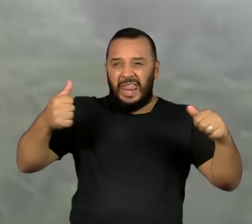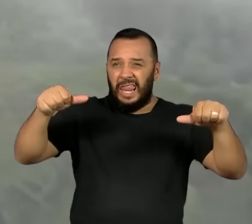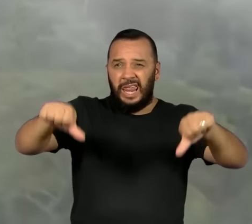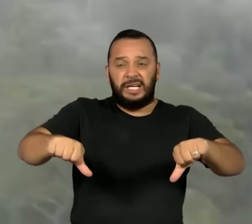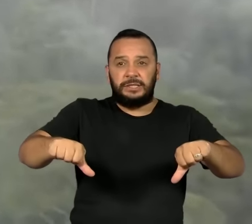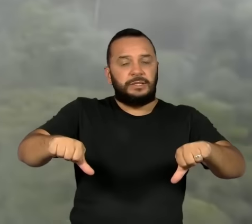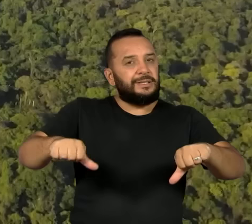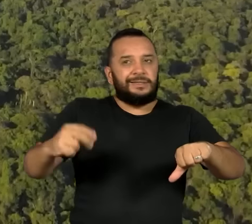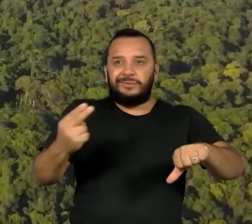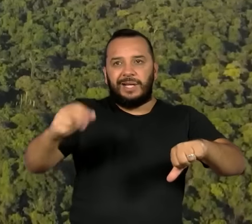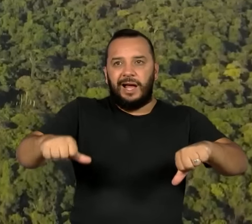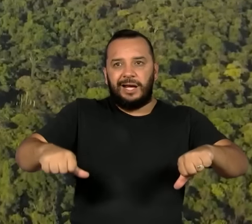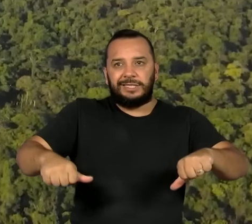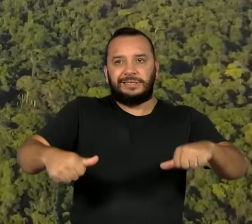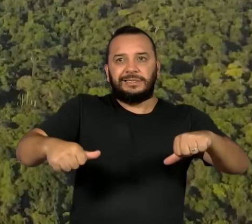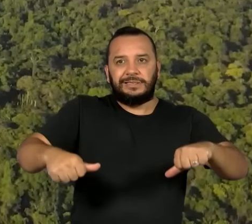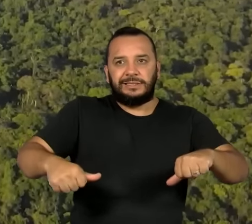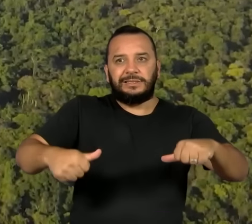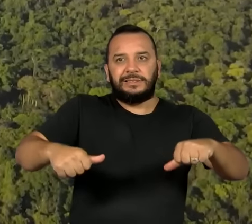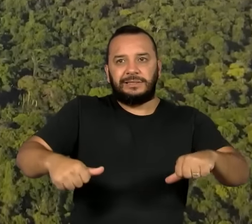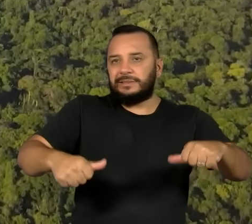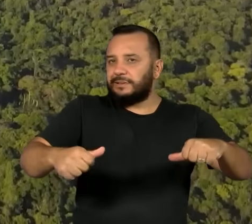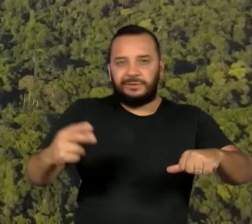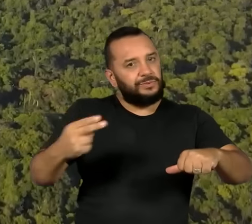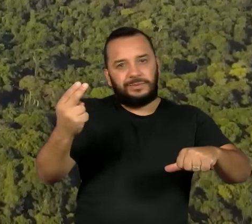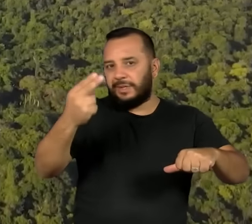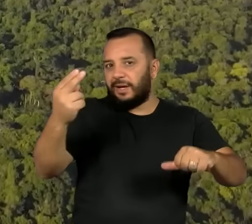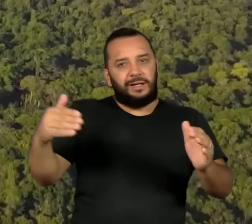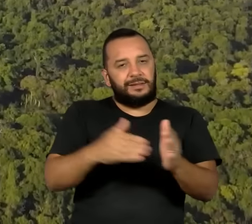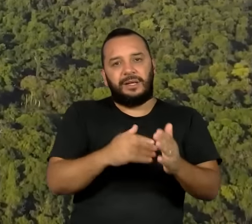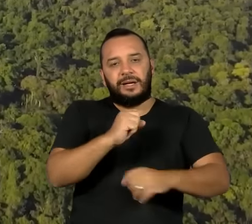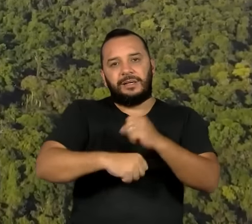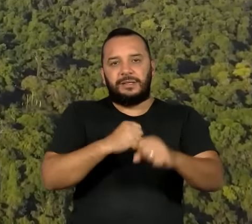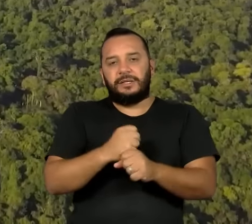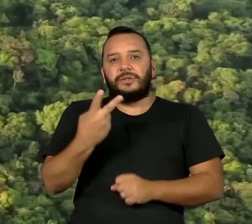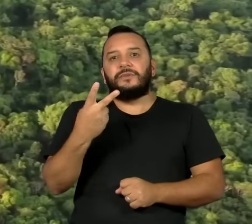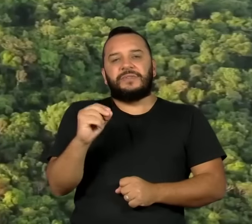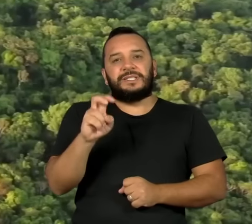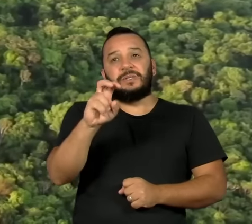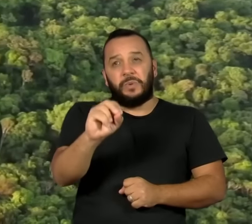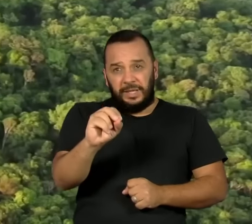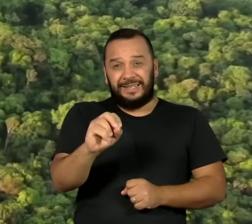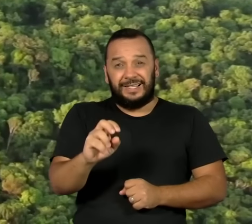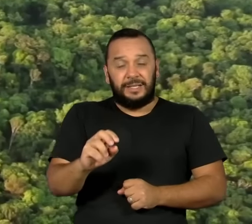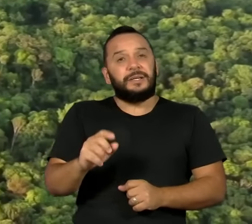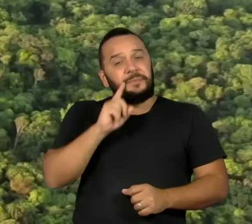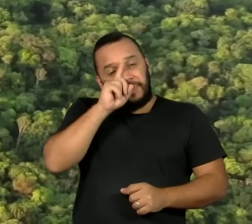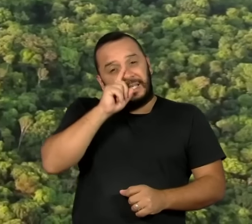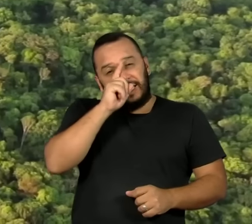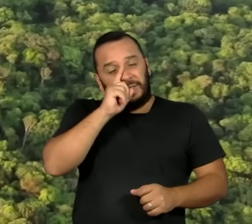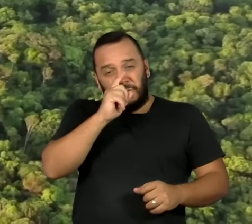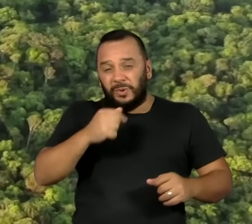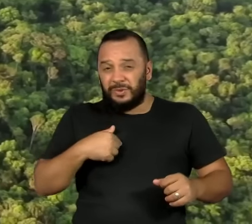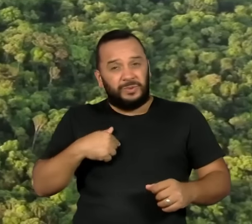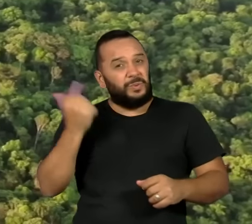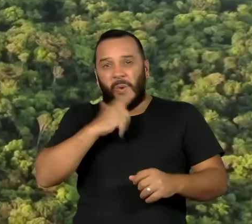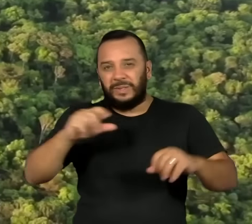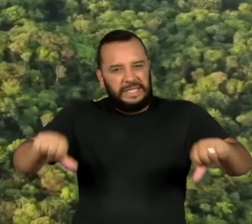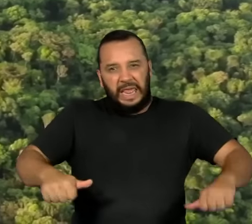2050. O perigo da floresta atingir o chamado ponto de não retorno foi indicado em novo